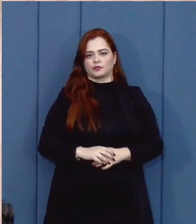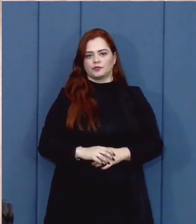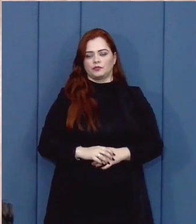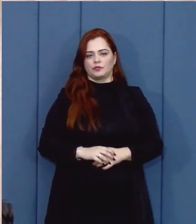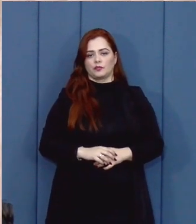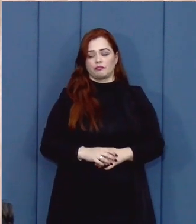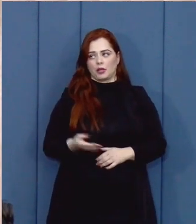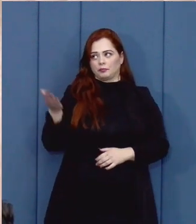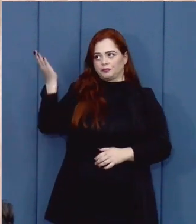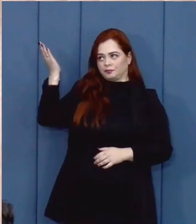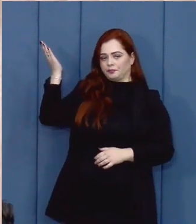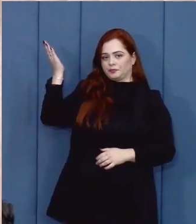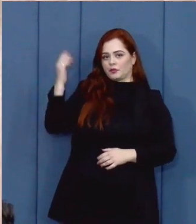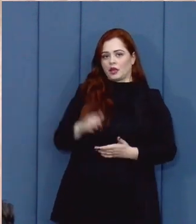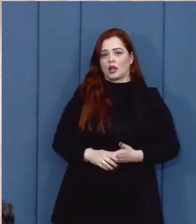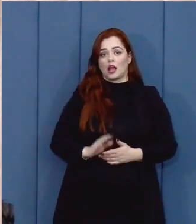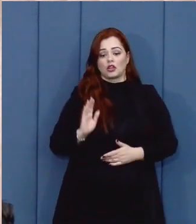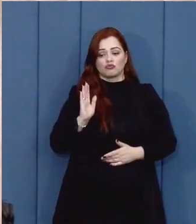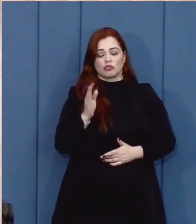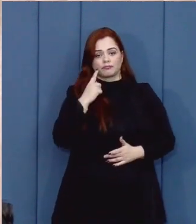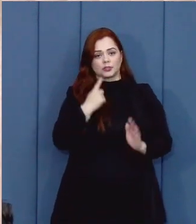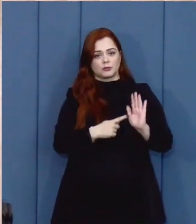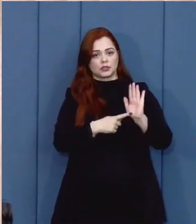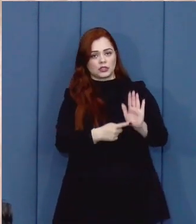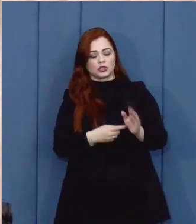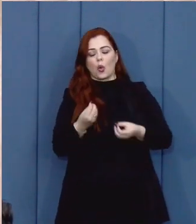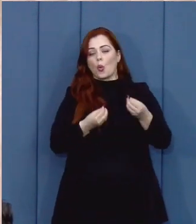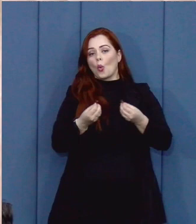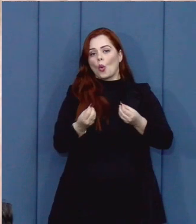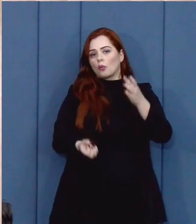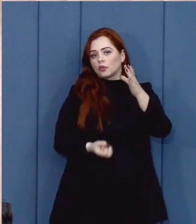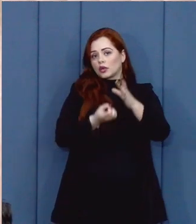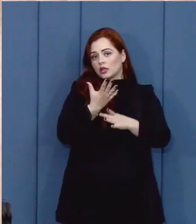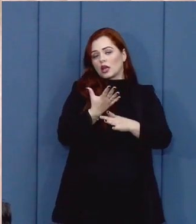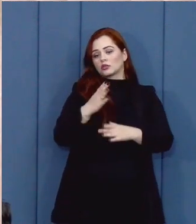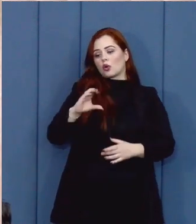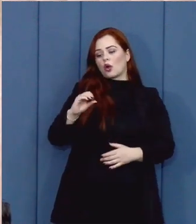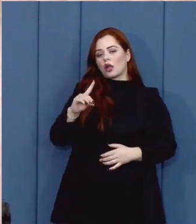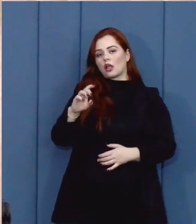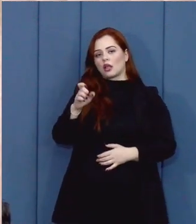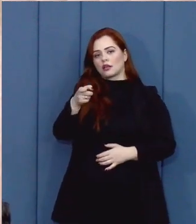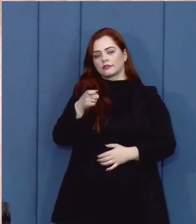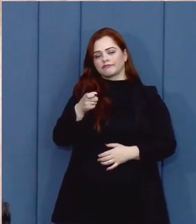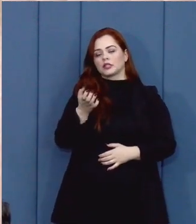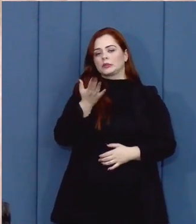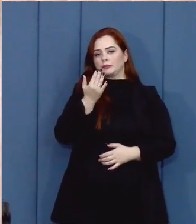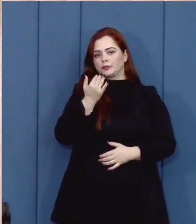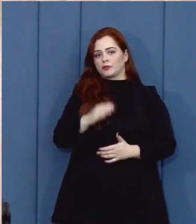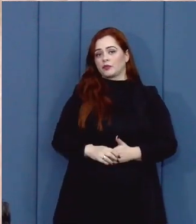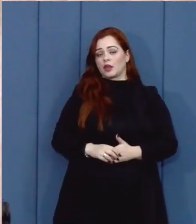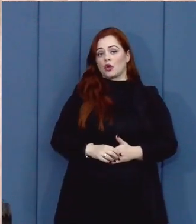Neste slide, viemos aqui, apresenta como foi criado o Comitê Códex Alimentares.